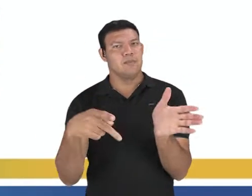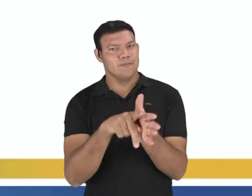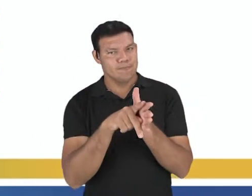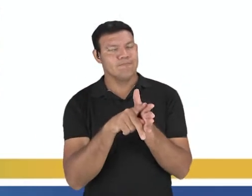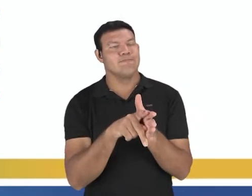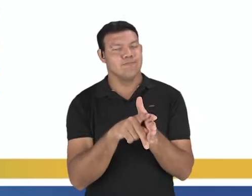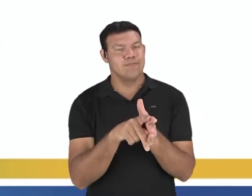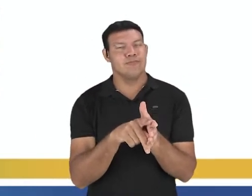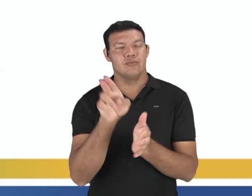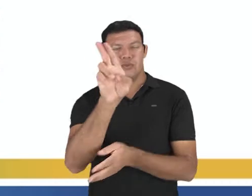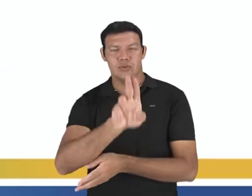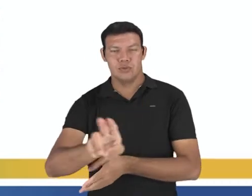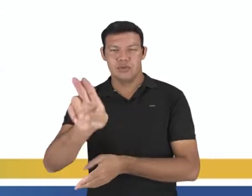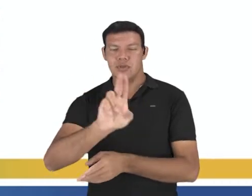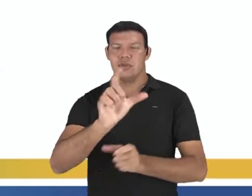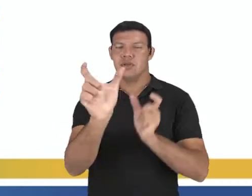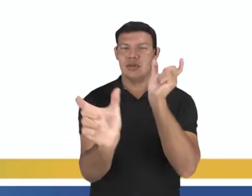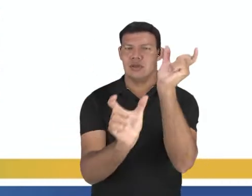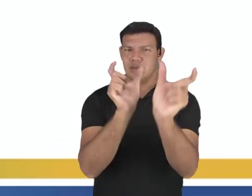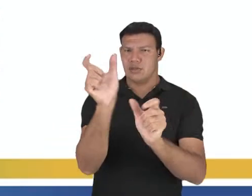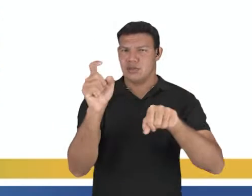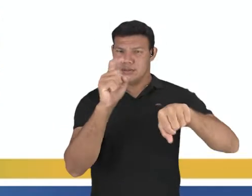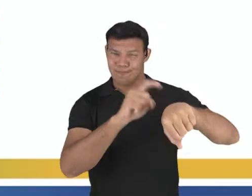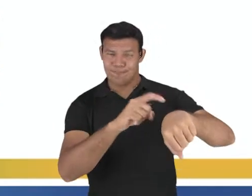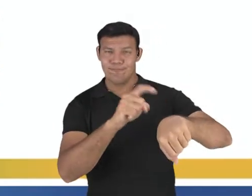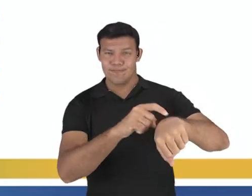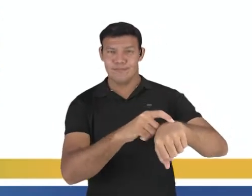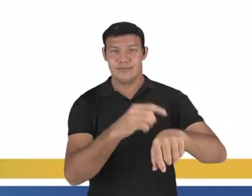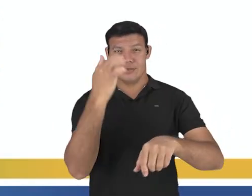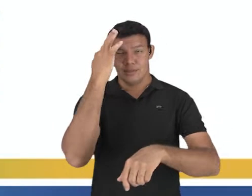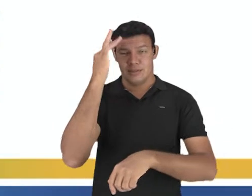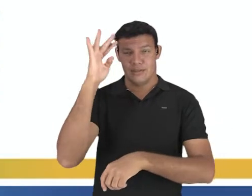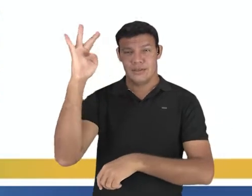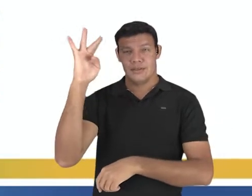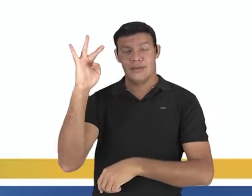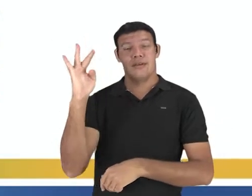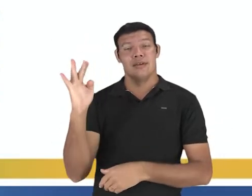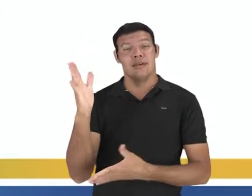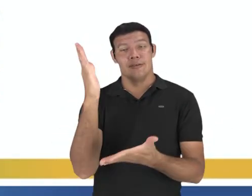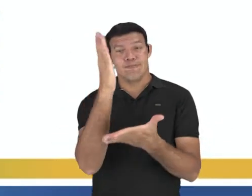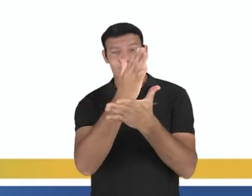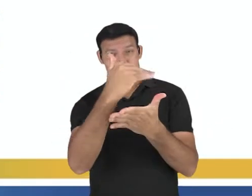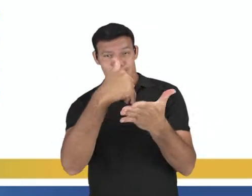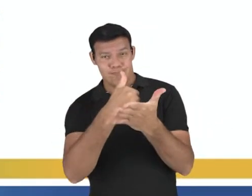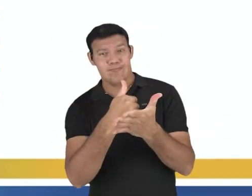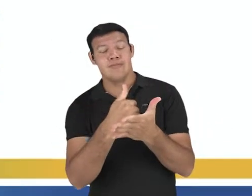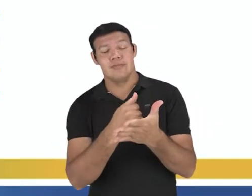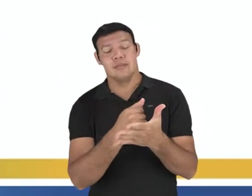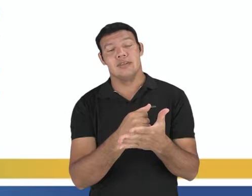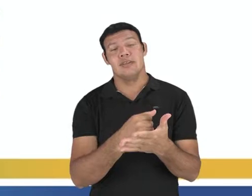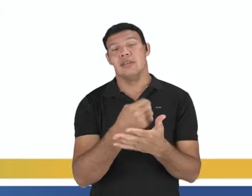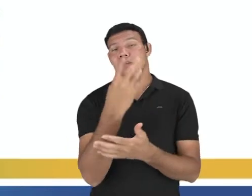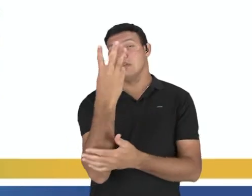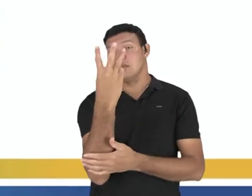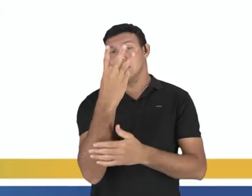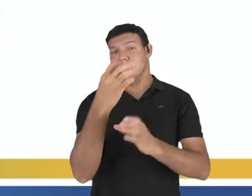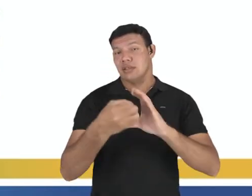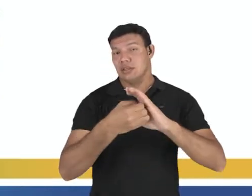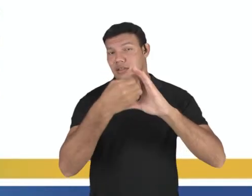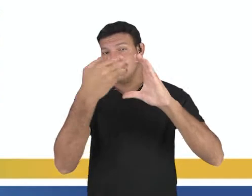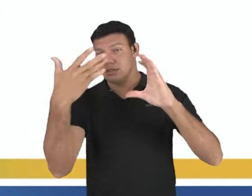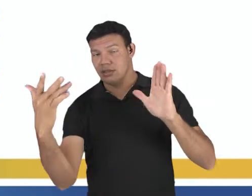mediante as palavras. Na época, o filósofo ainda dividiu a literatura com 3 características e